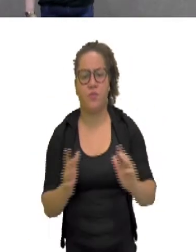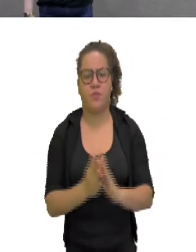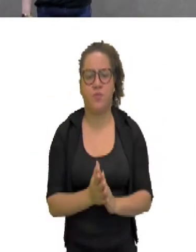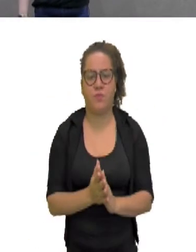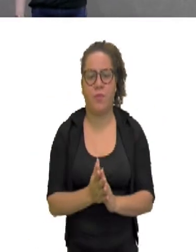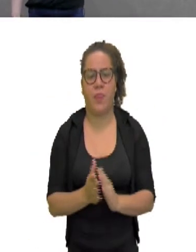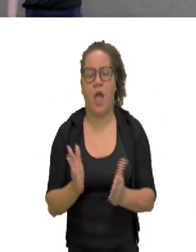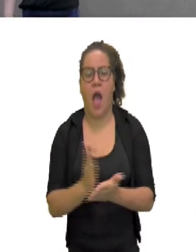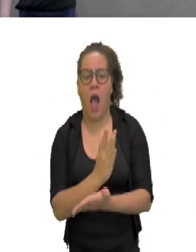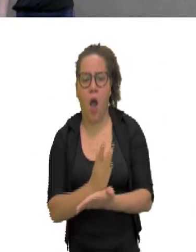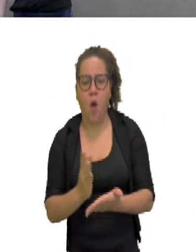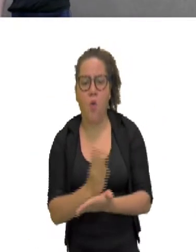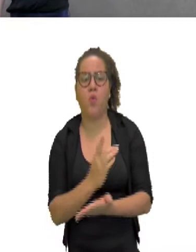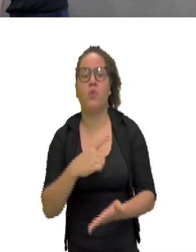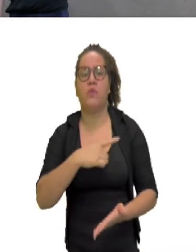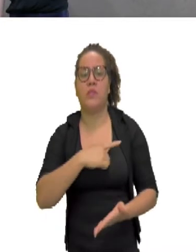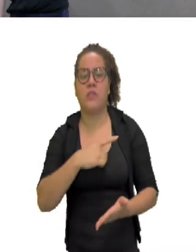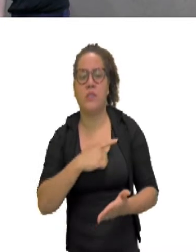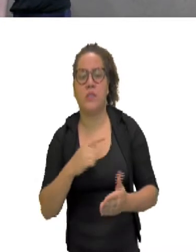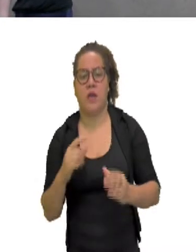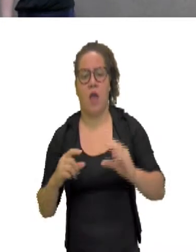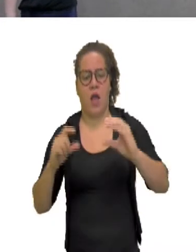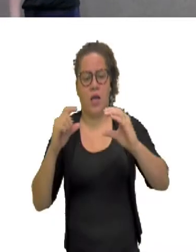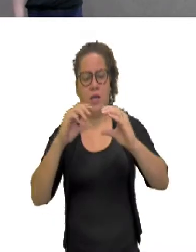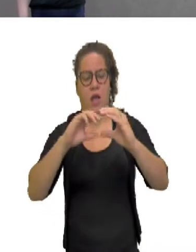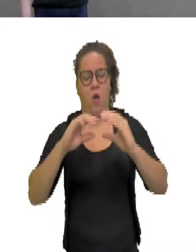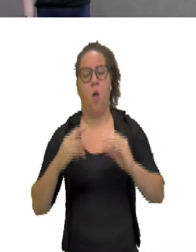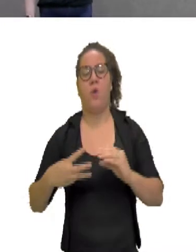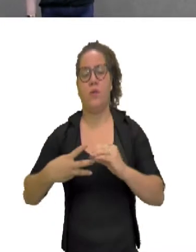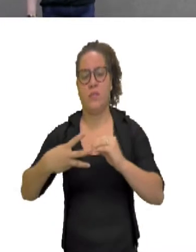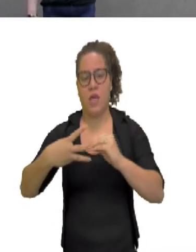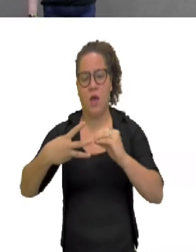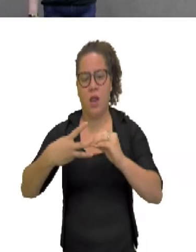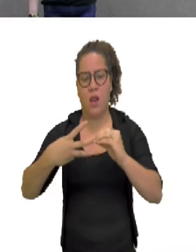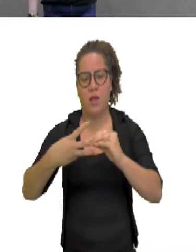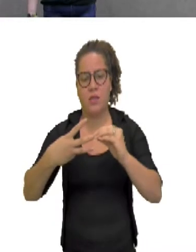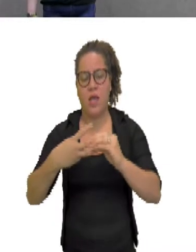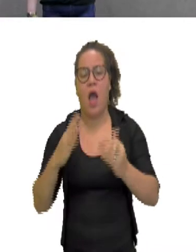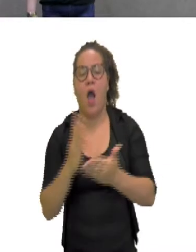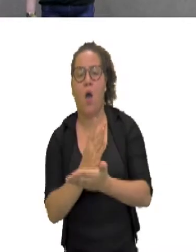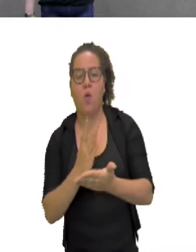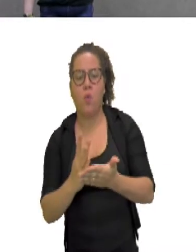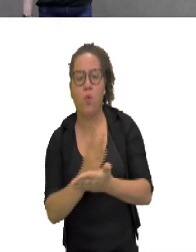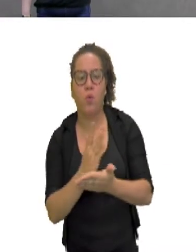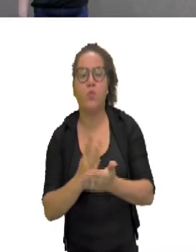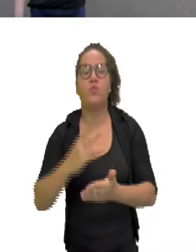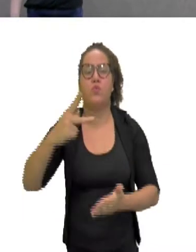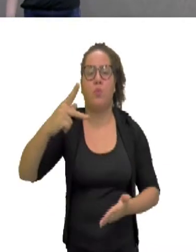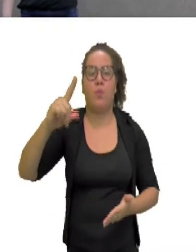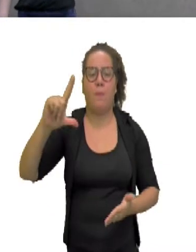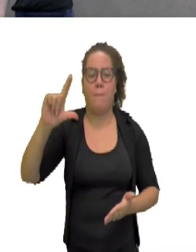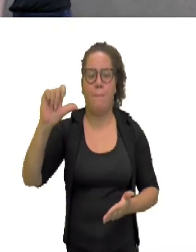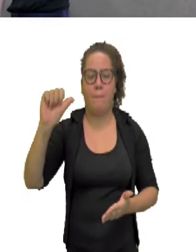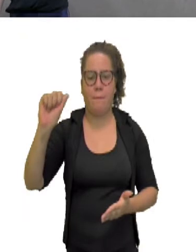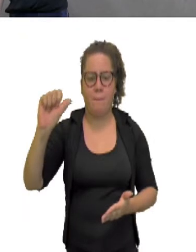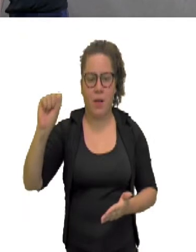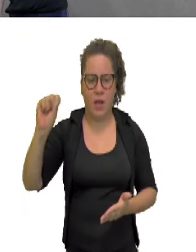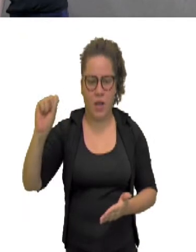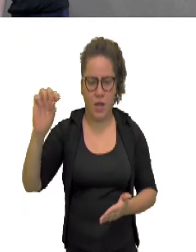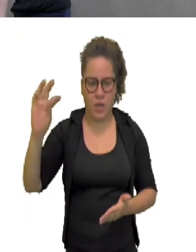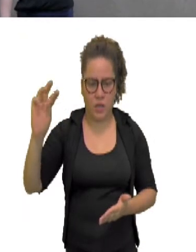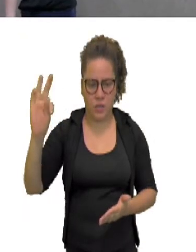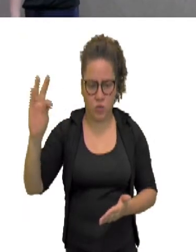algumas algas, cada célula possui um ou poucos plastos de grande tamanho e